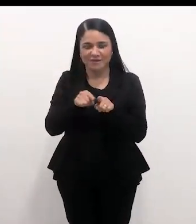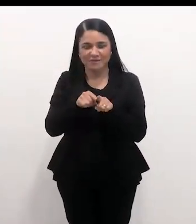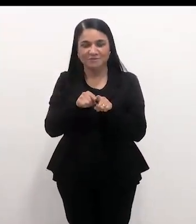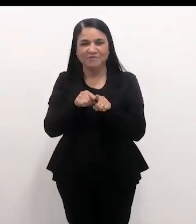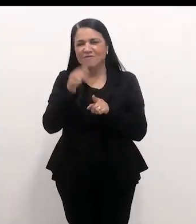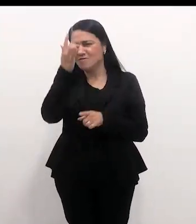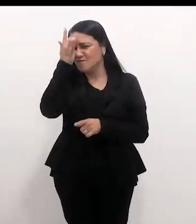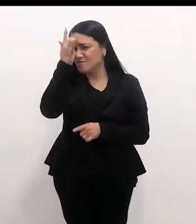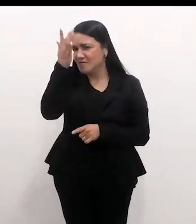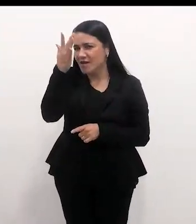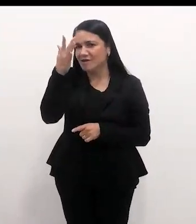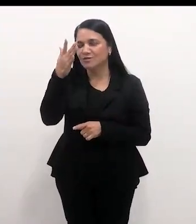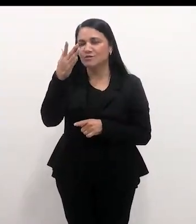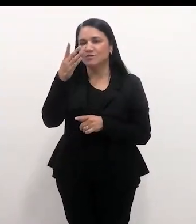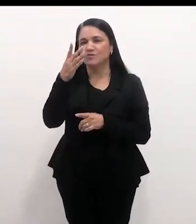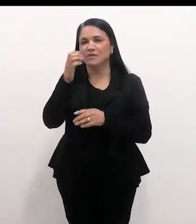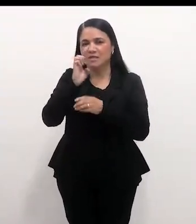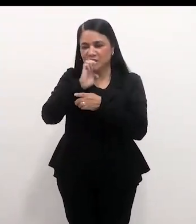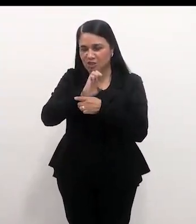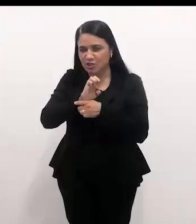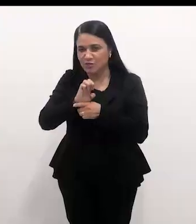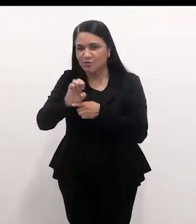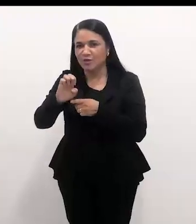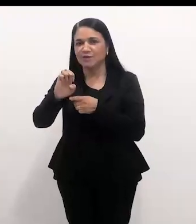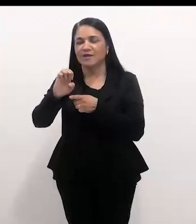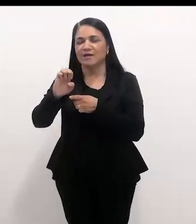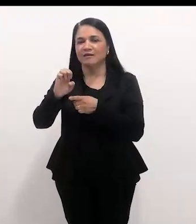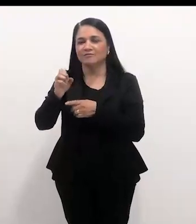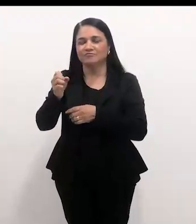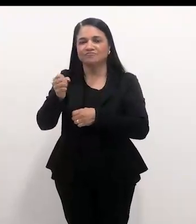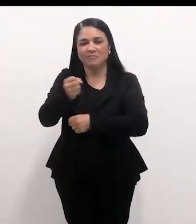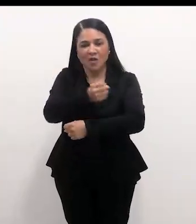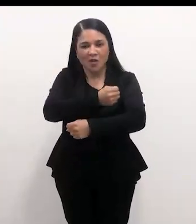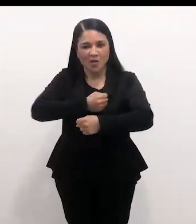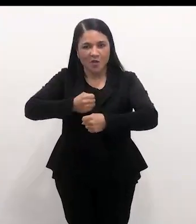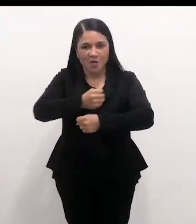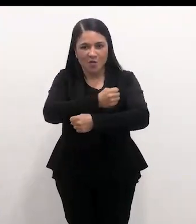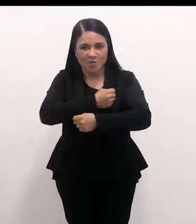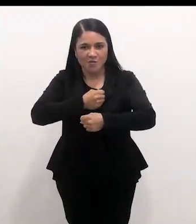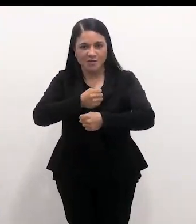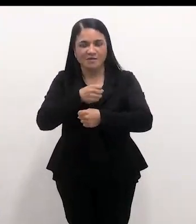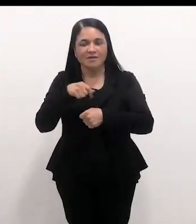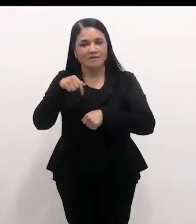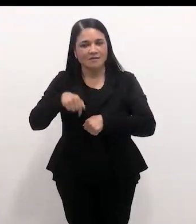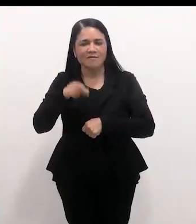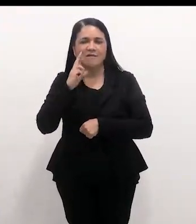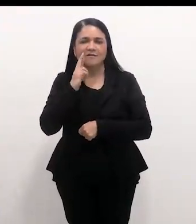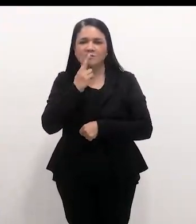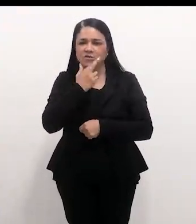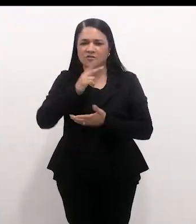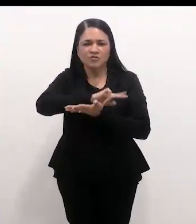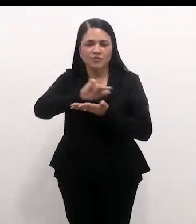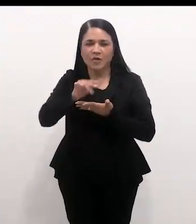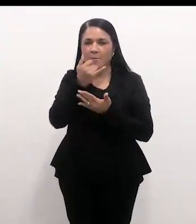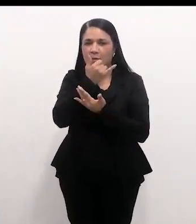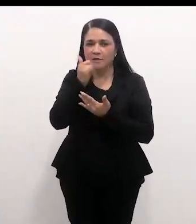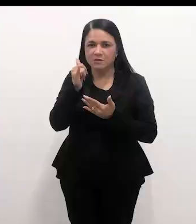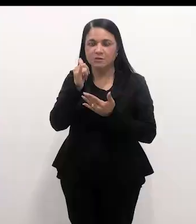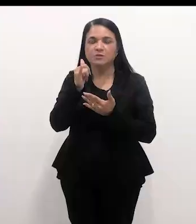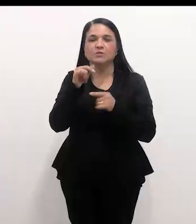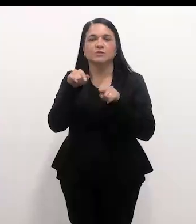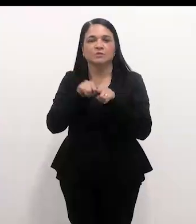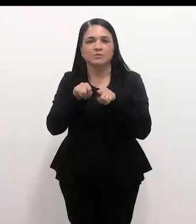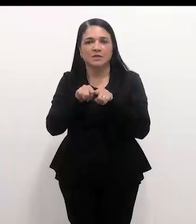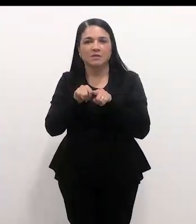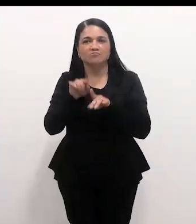é fácil exportar a excelência gastronômica italiana aqui. Tem muitos restaurantes no Brasil, na maior cidade do Brasil, mas